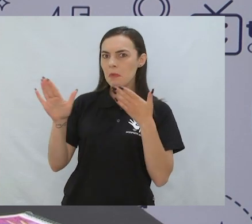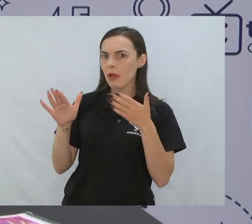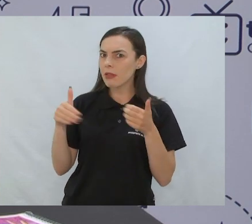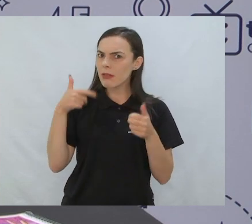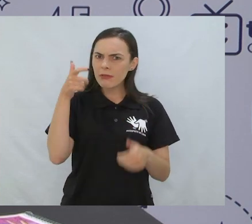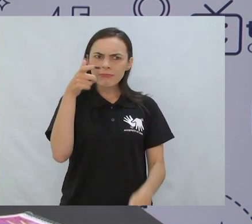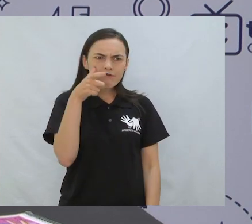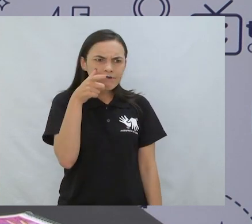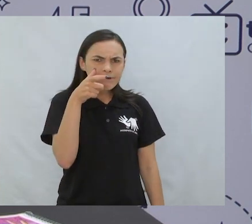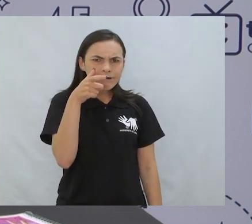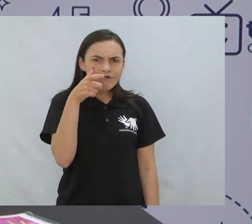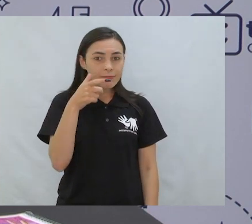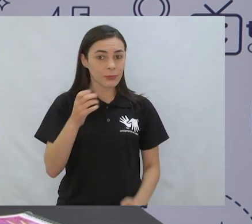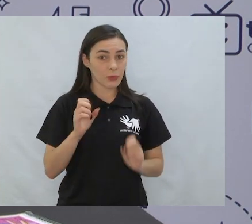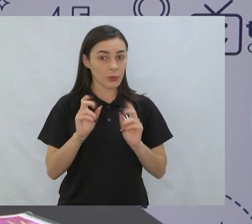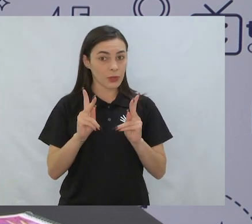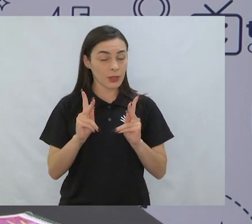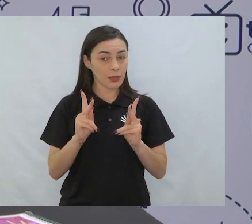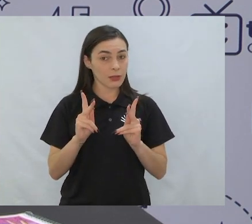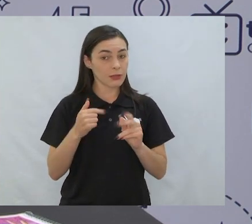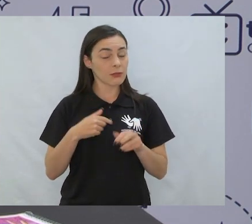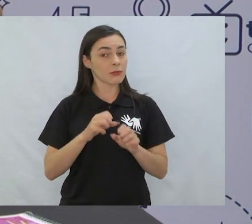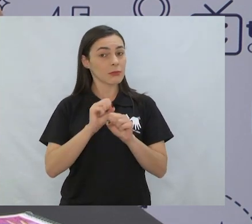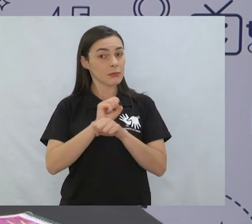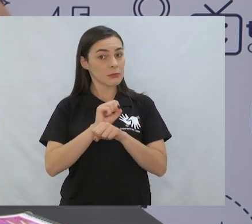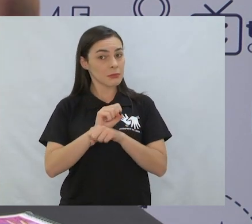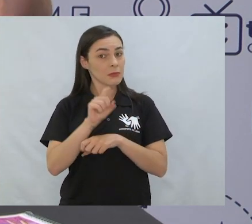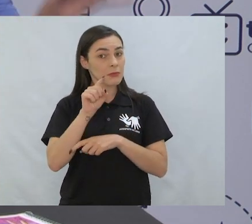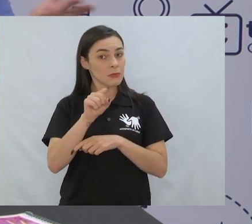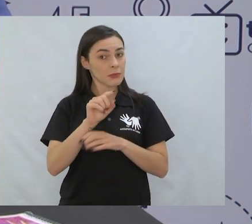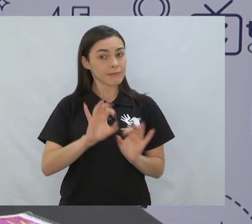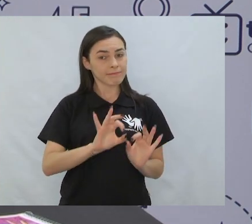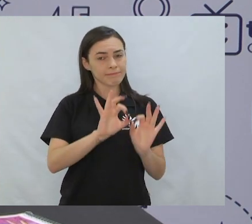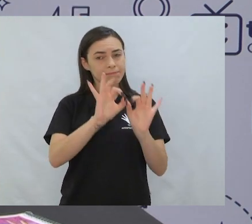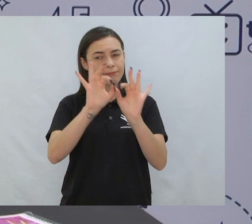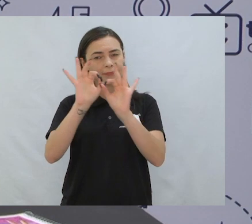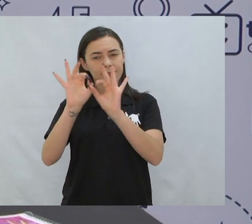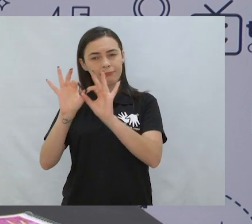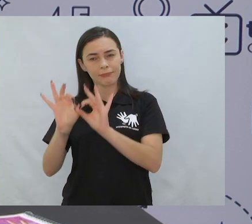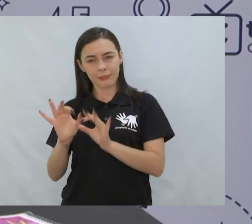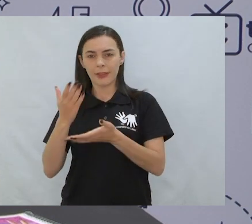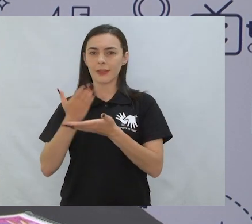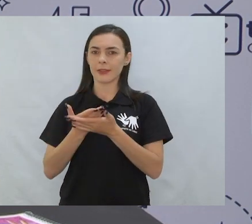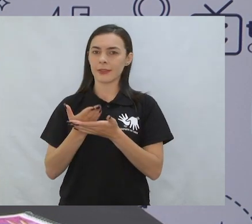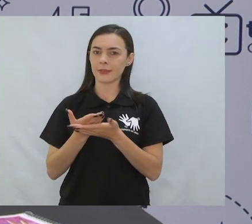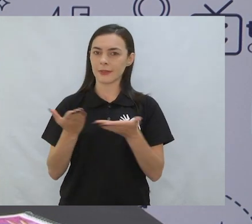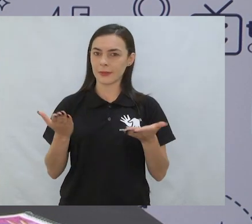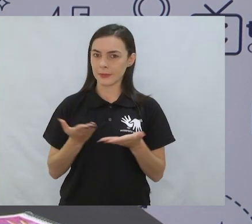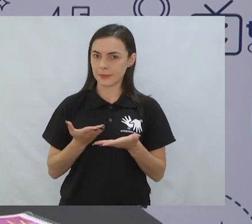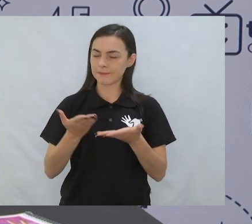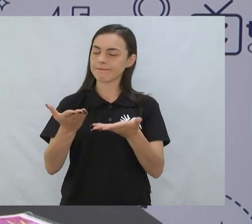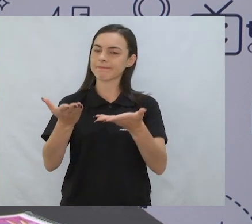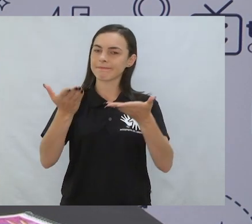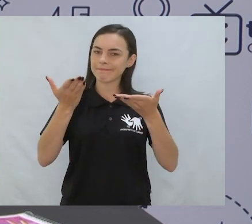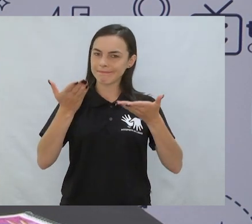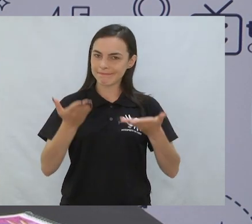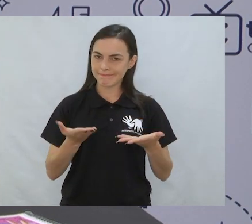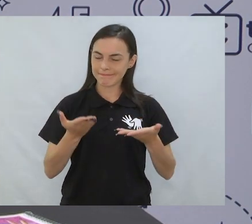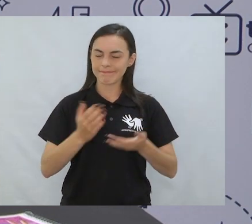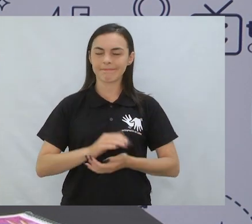daí, ok? Vou contar com você do início ao fim da nossa aula. Então, sejam todos